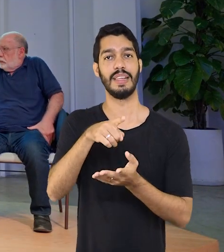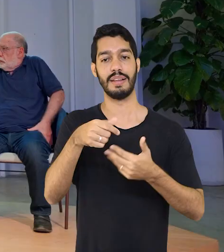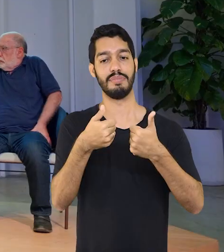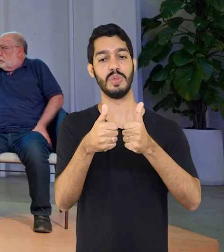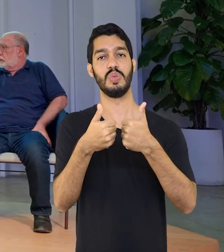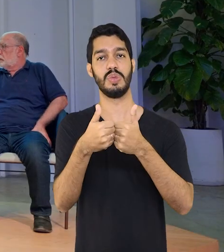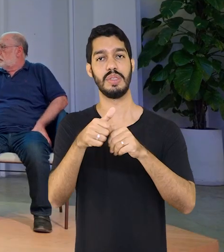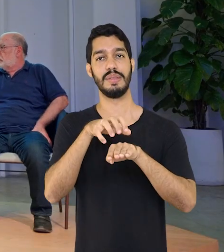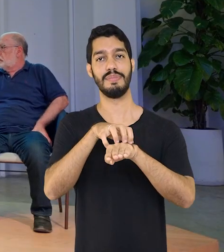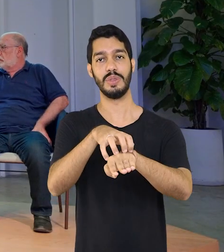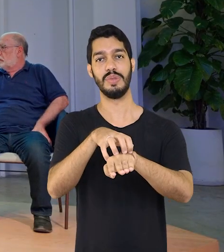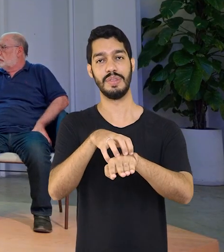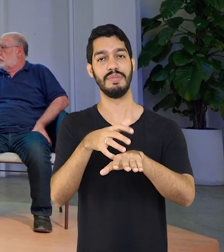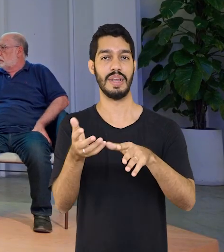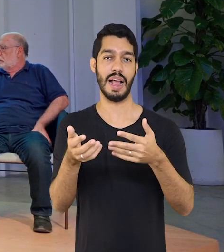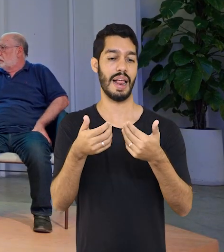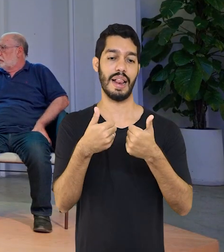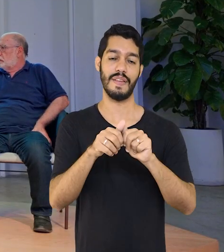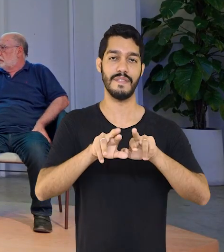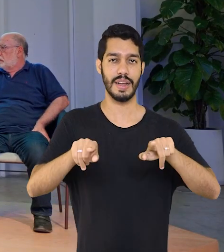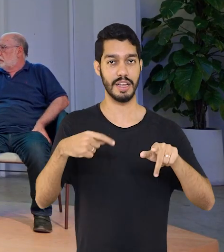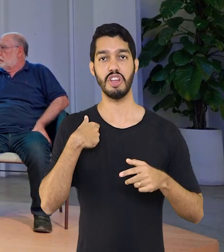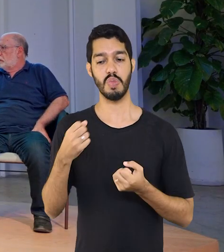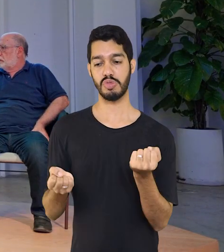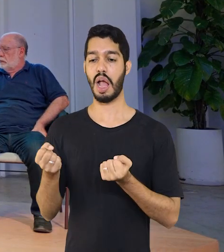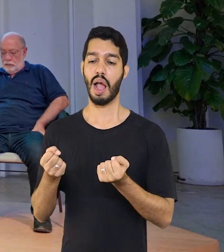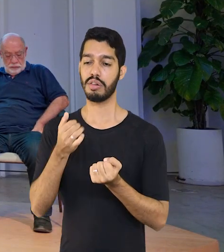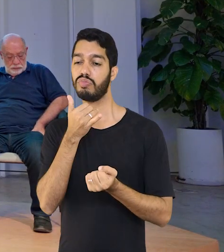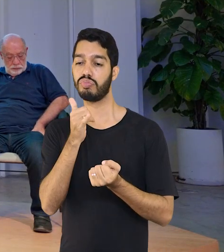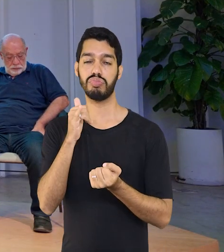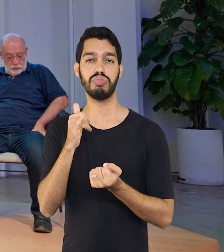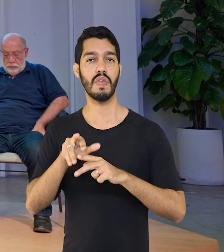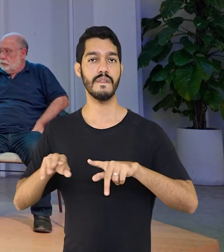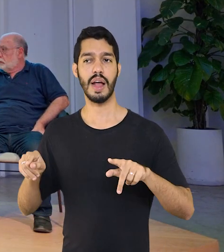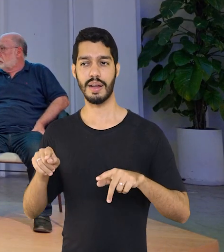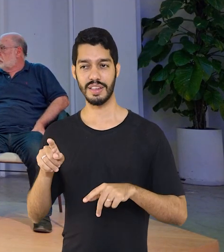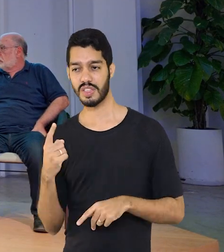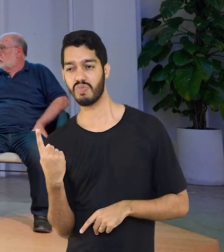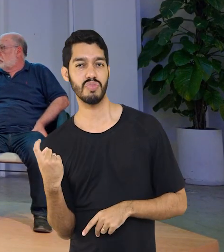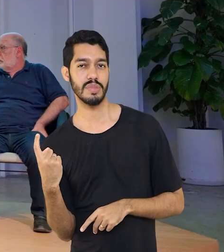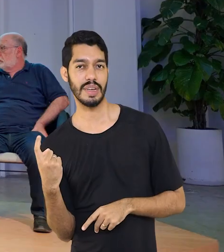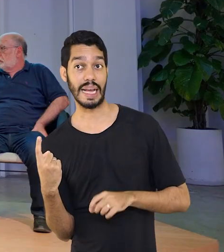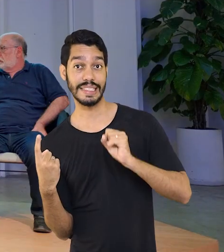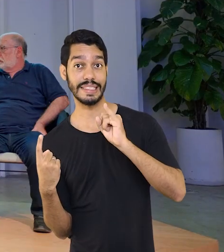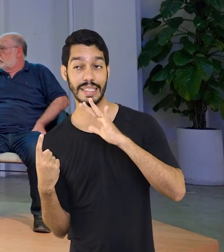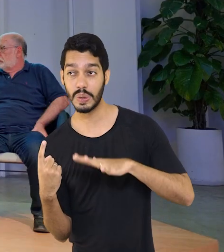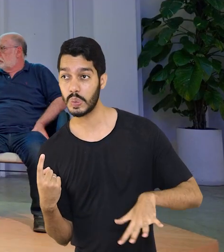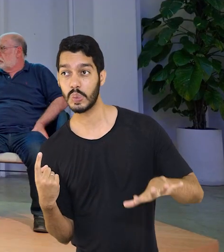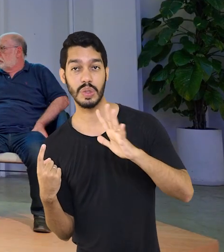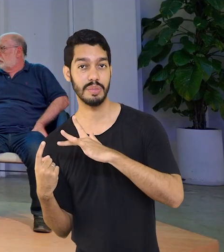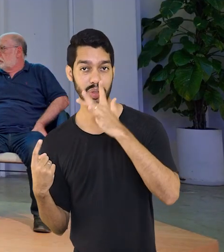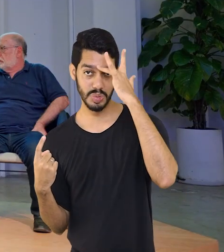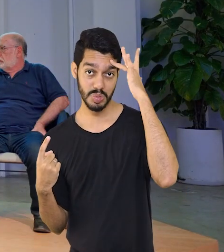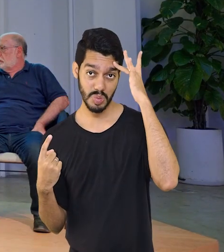no transporte público coletivo. Não adianta nada você ter carro elétrico e carro elétrico por si só. Se todo mundo